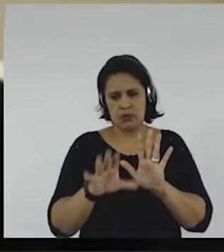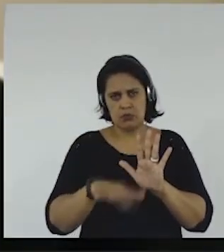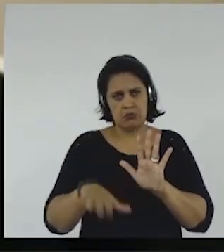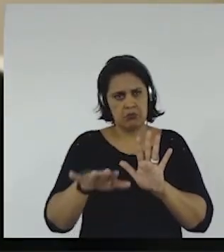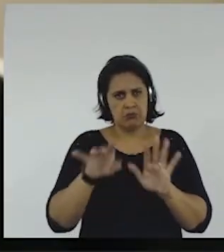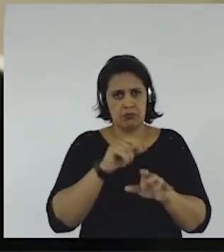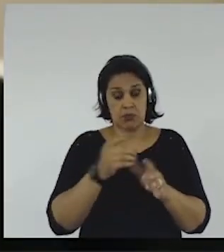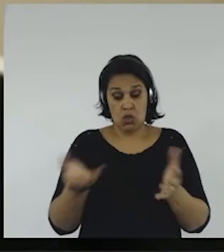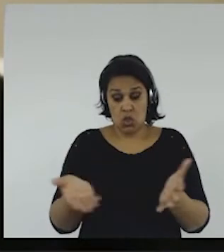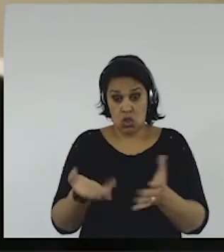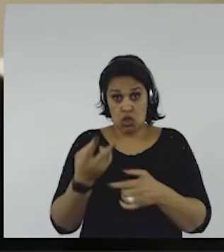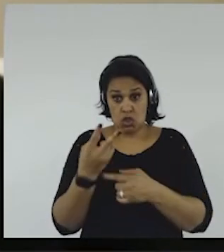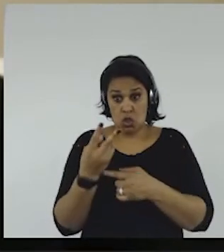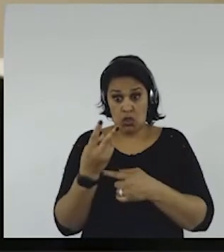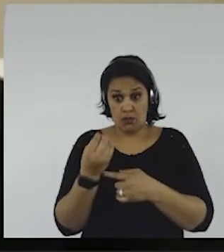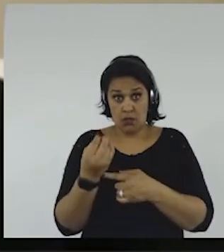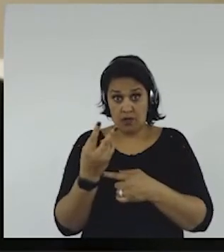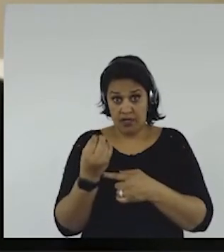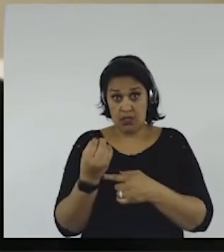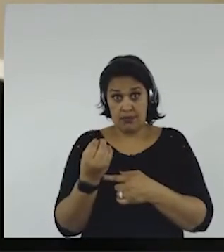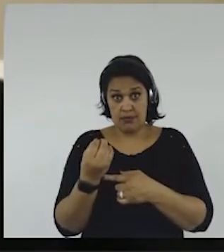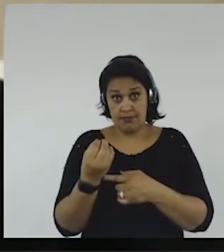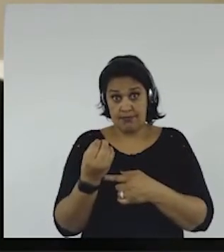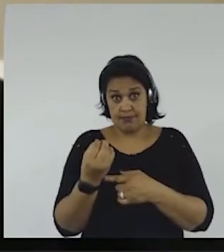ano 2020.